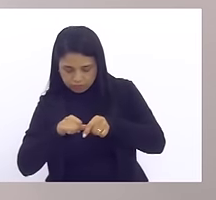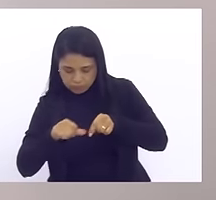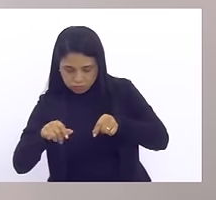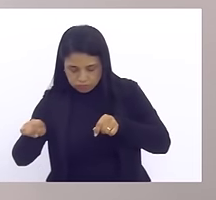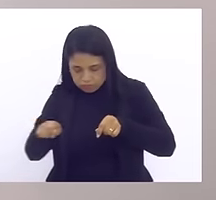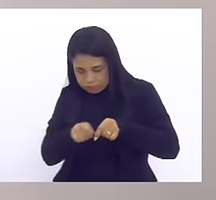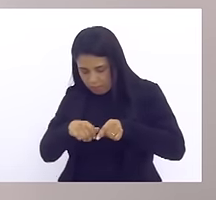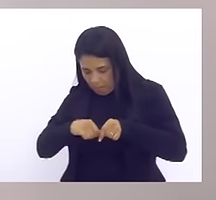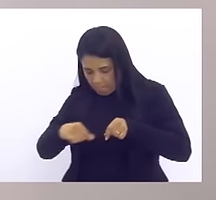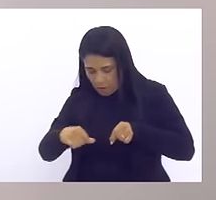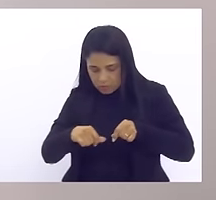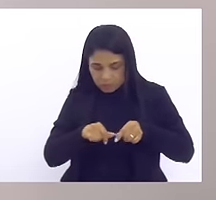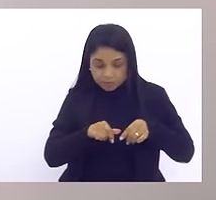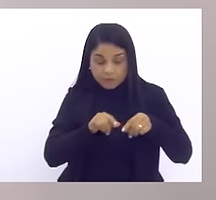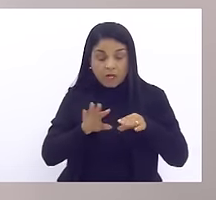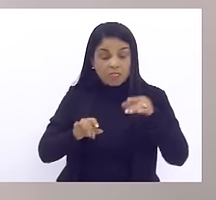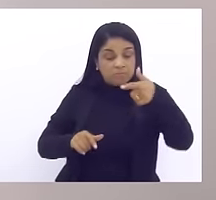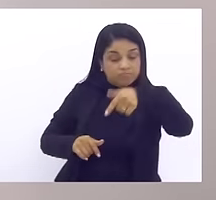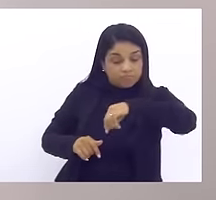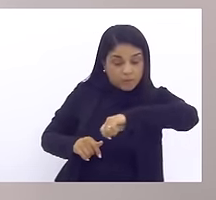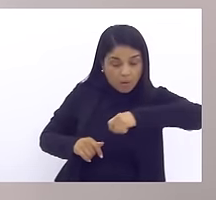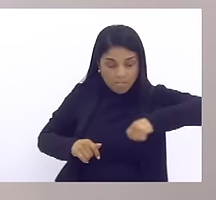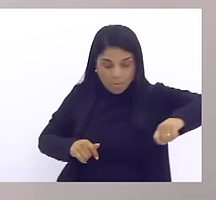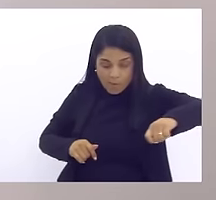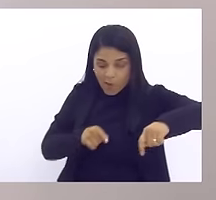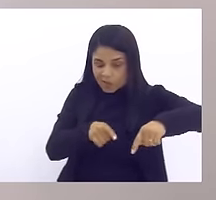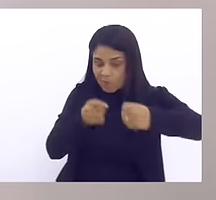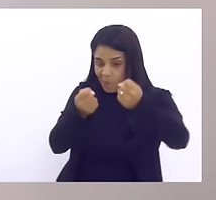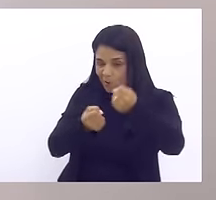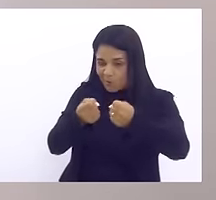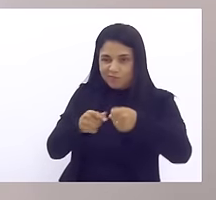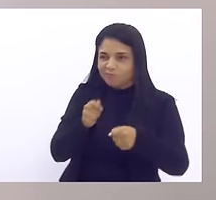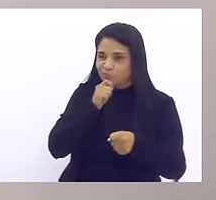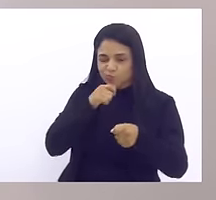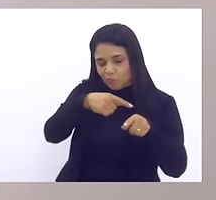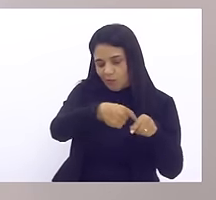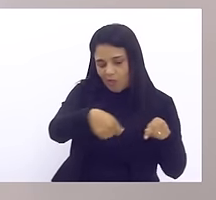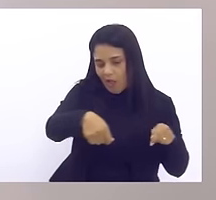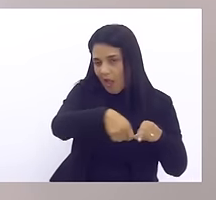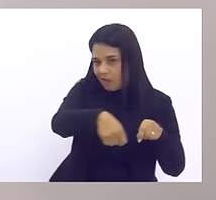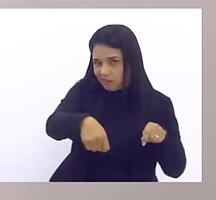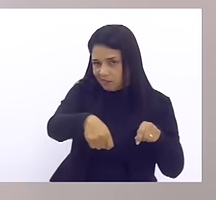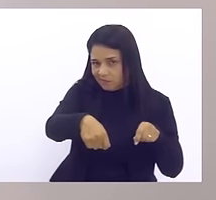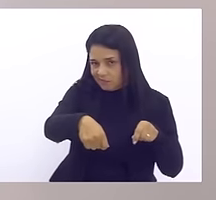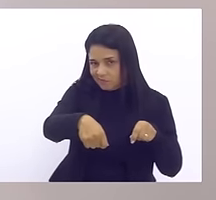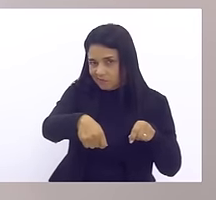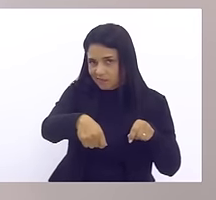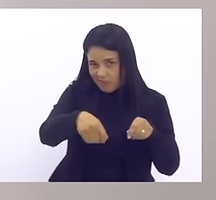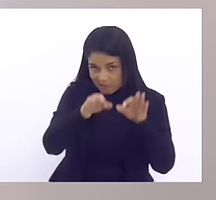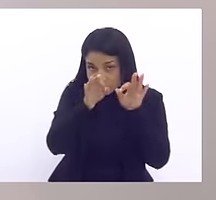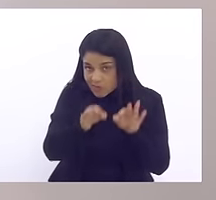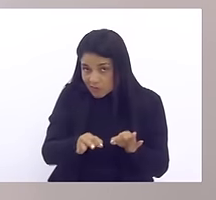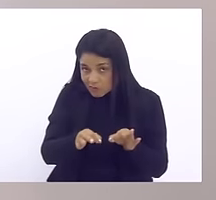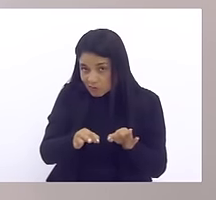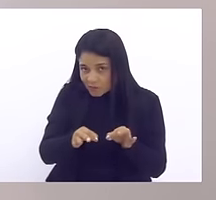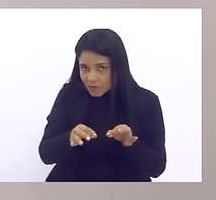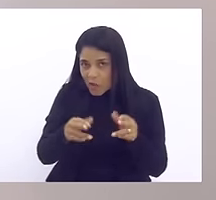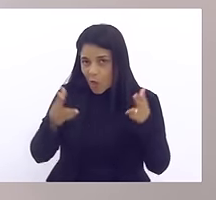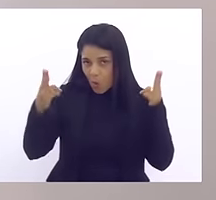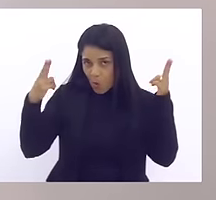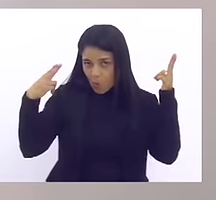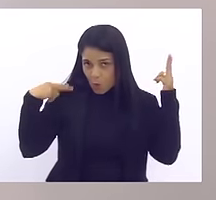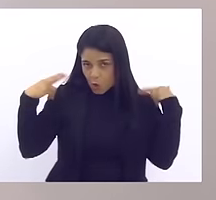é certo na porta de motorista A senhora tá dizendo que esse procedimento é correto que é o motorista que tem que